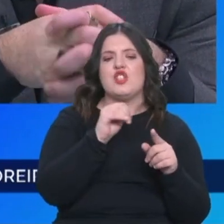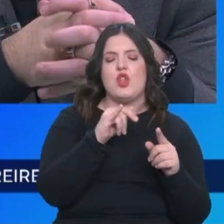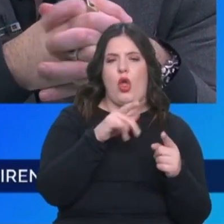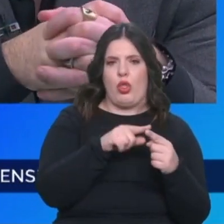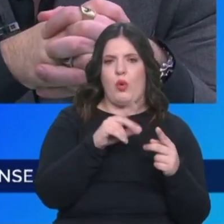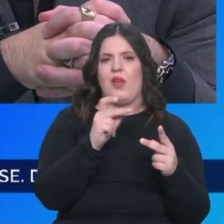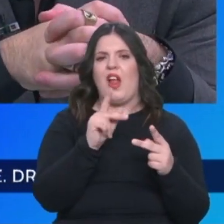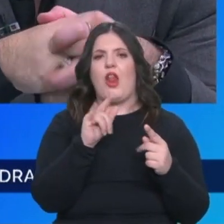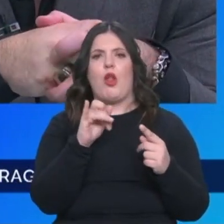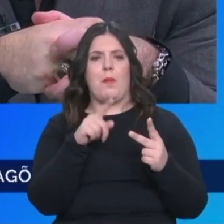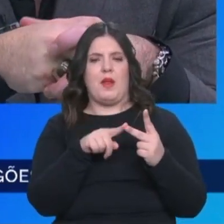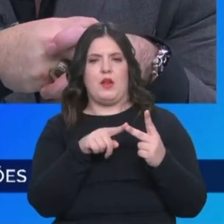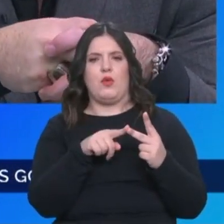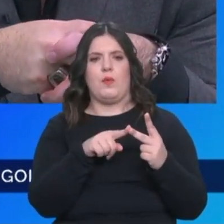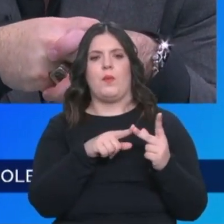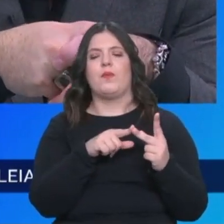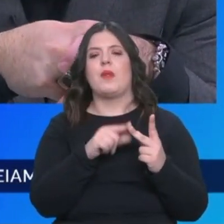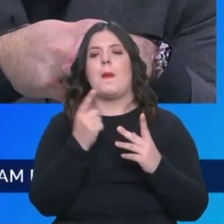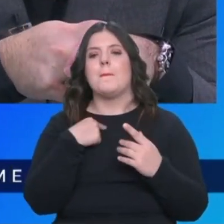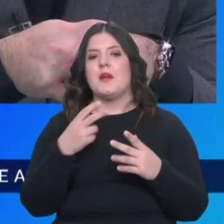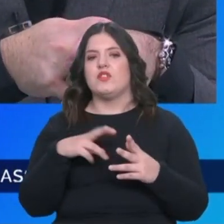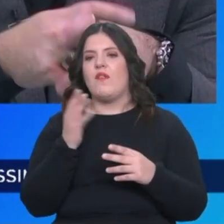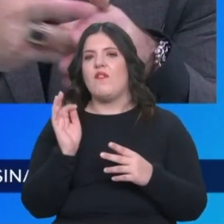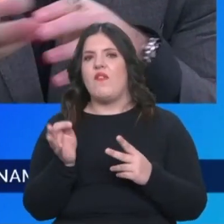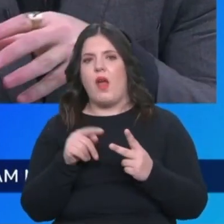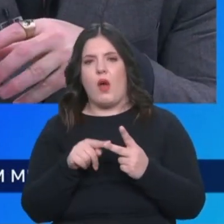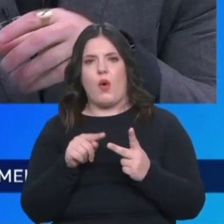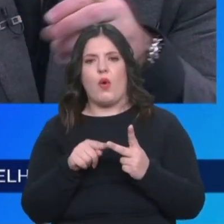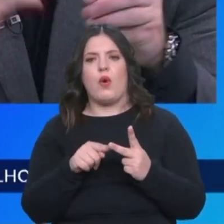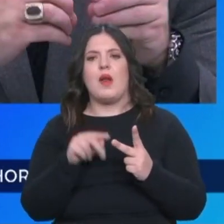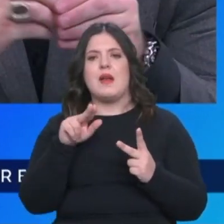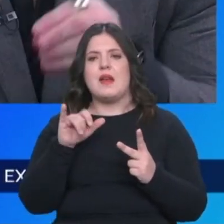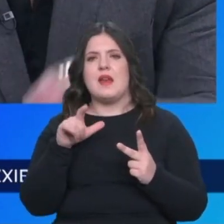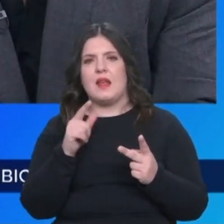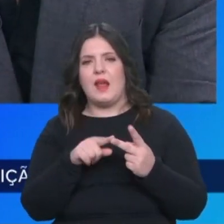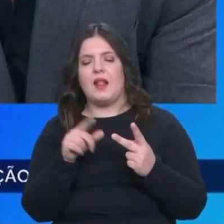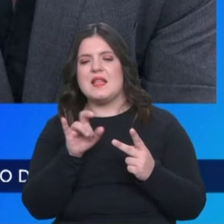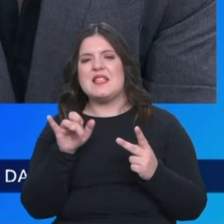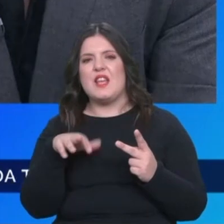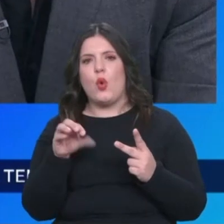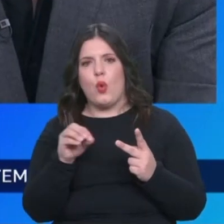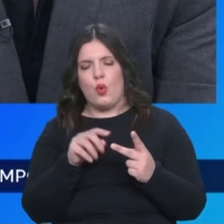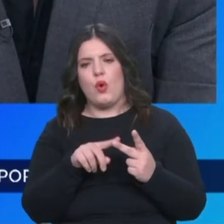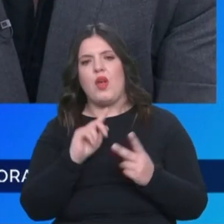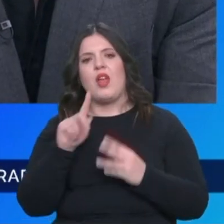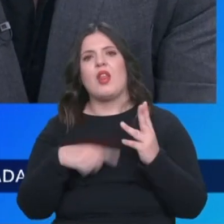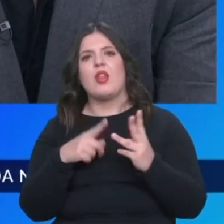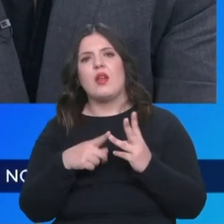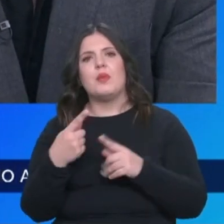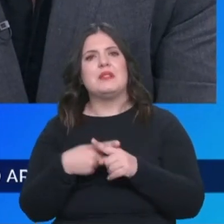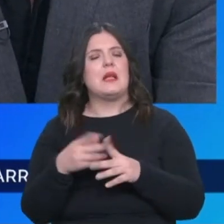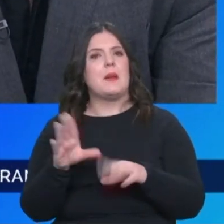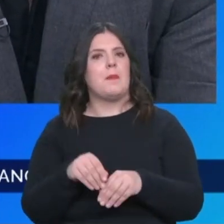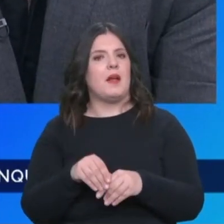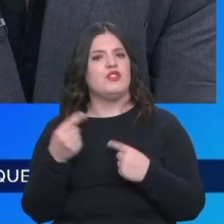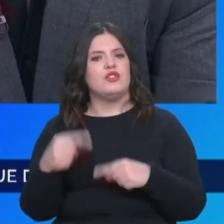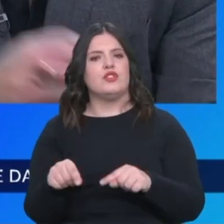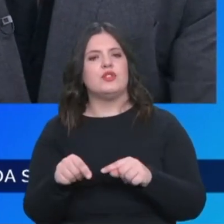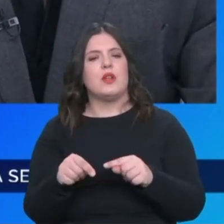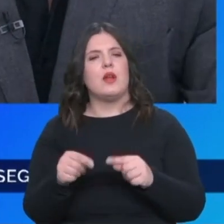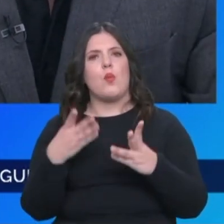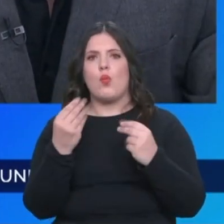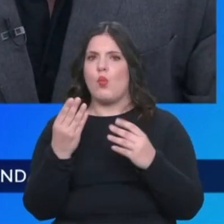muito rica em elementos próximos do ferro, como o níquel, o zinco e depois, isto é ainda mais interessante, tem também uma